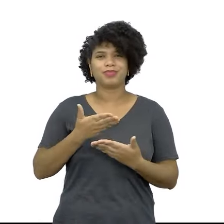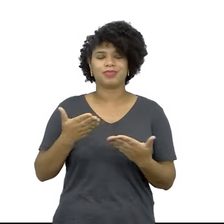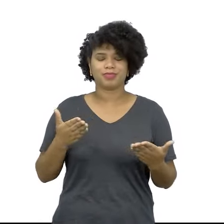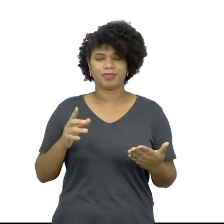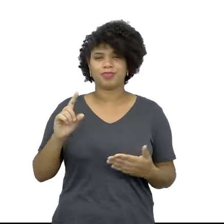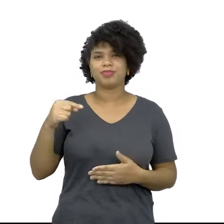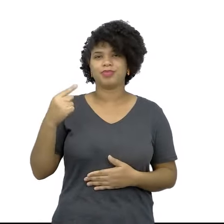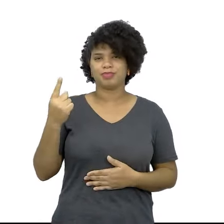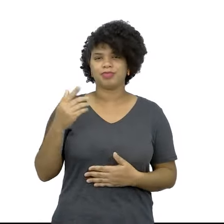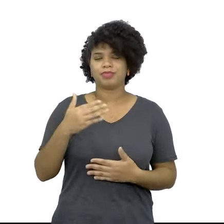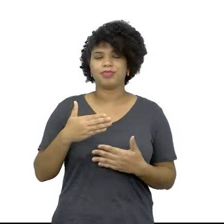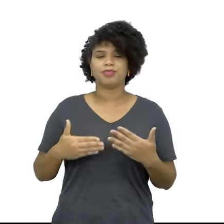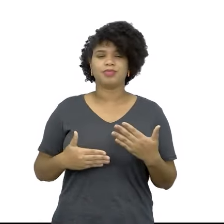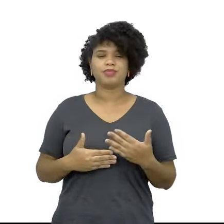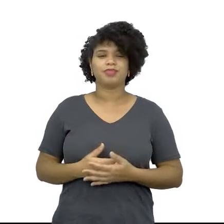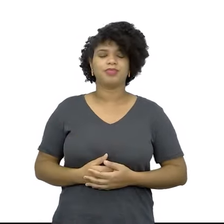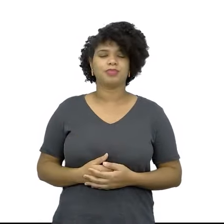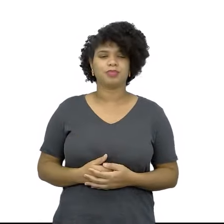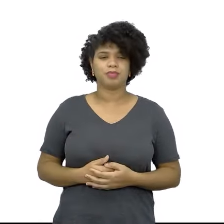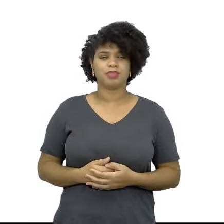no próximo slide,